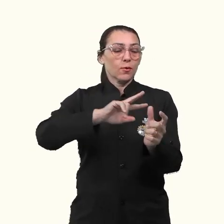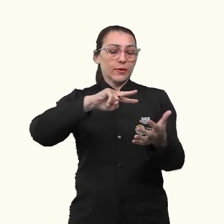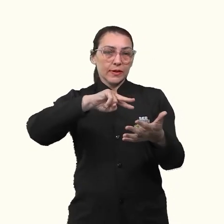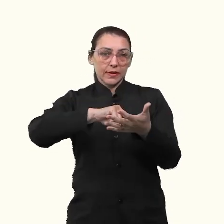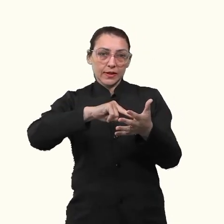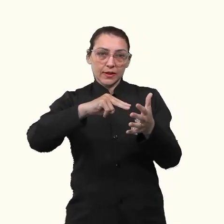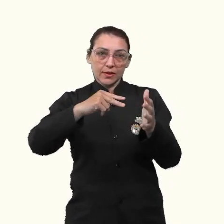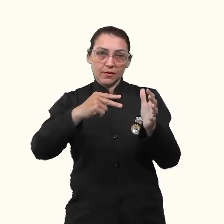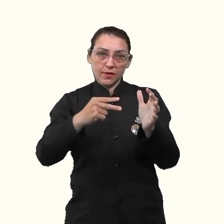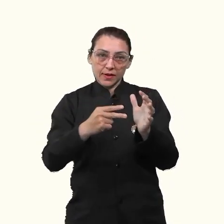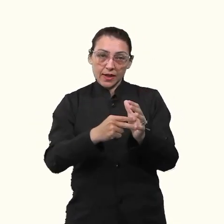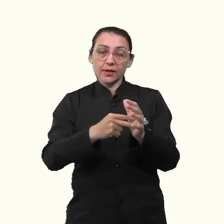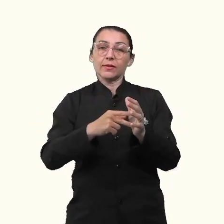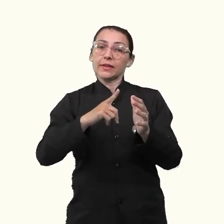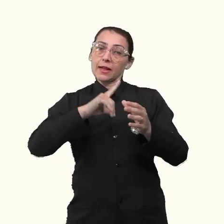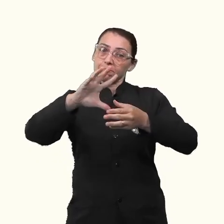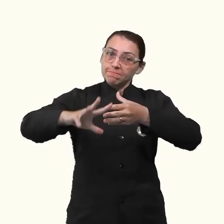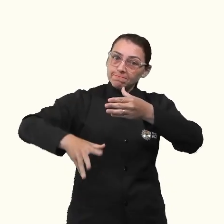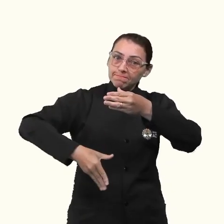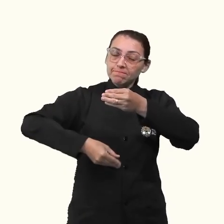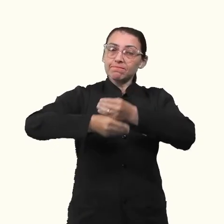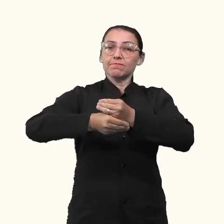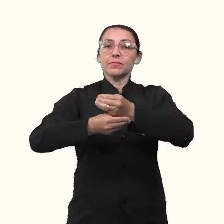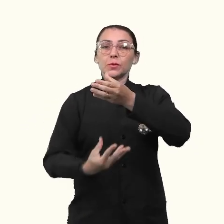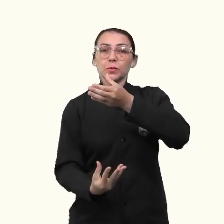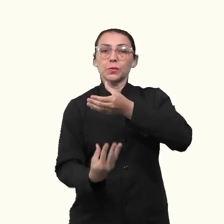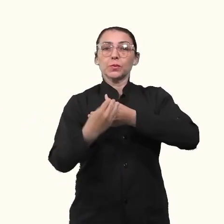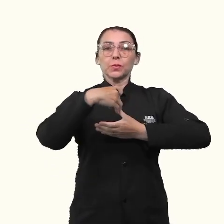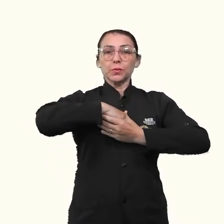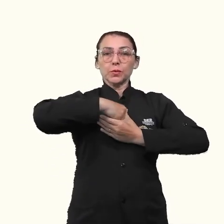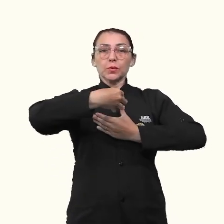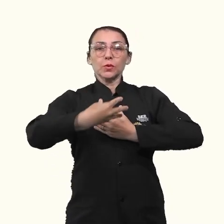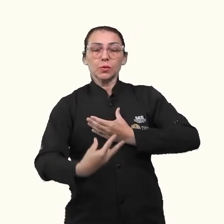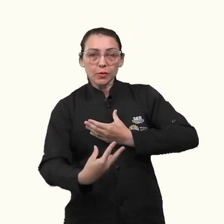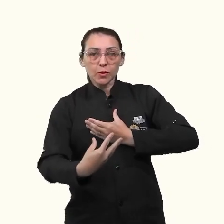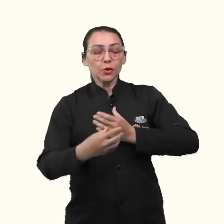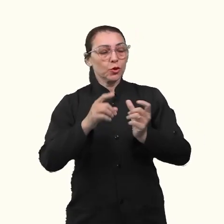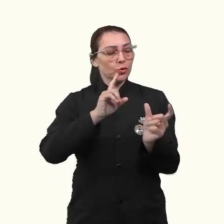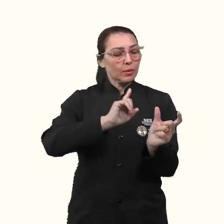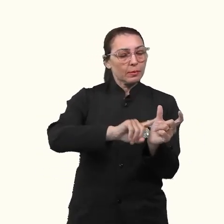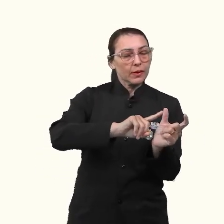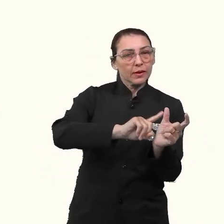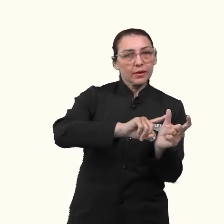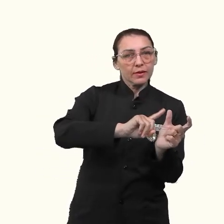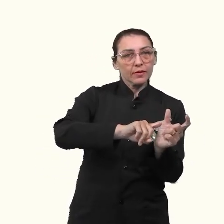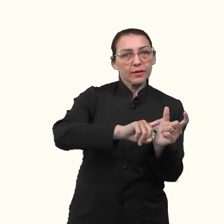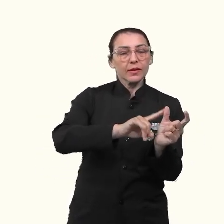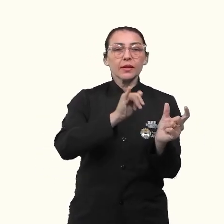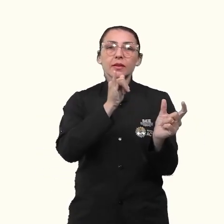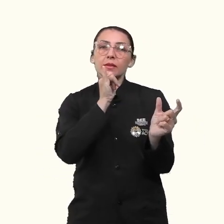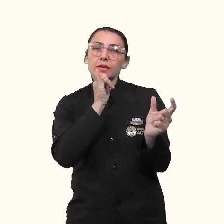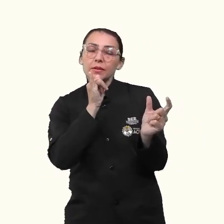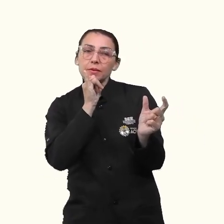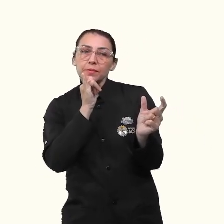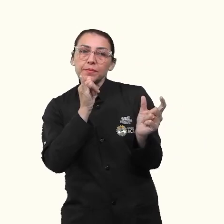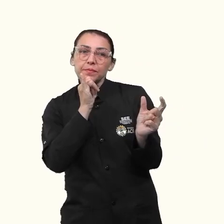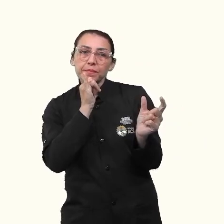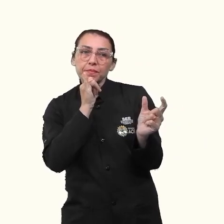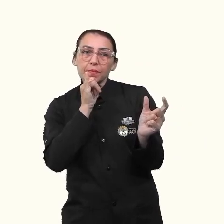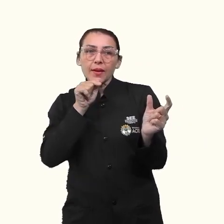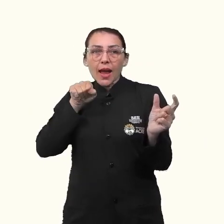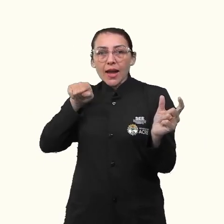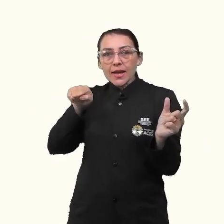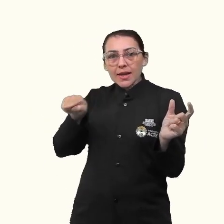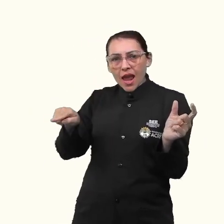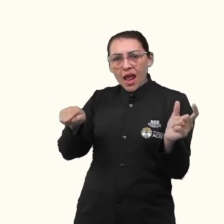sentido figurado, subjetivo e simbólico de uma palavra. Exemplo: